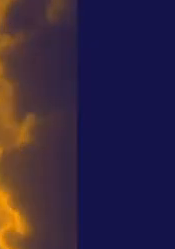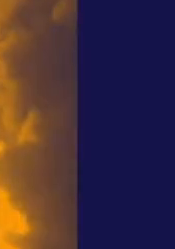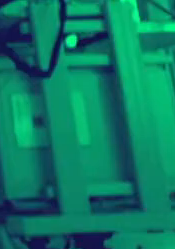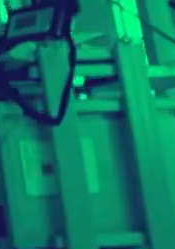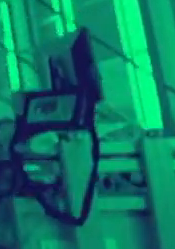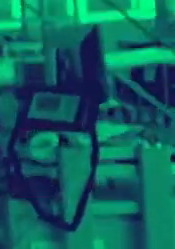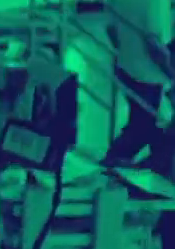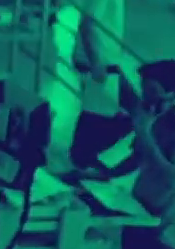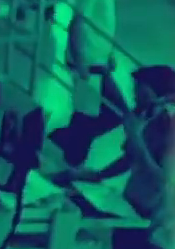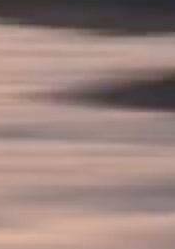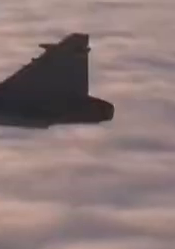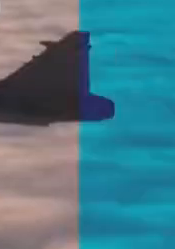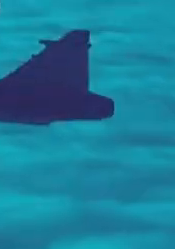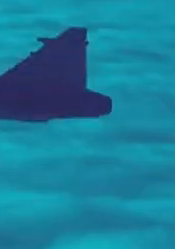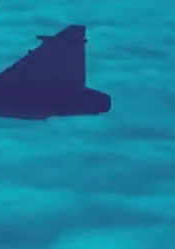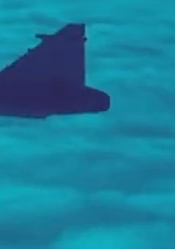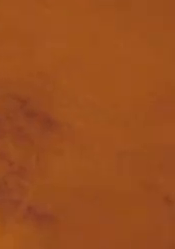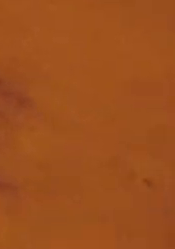Música